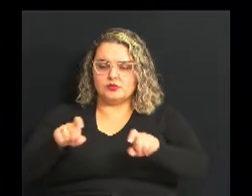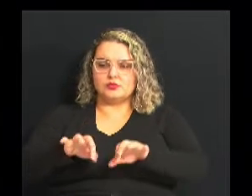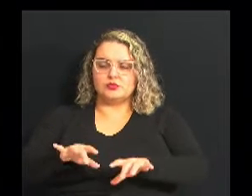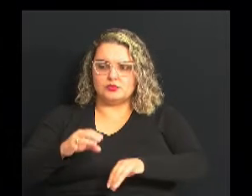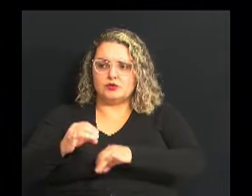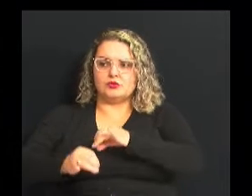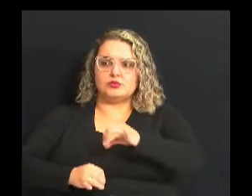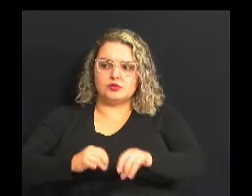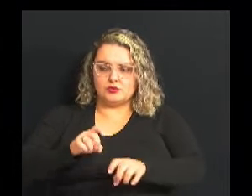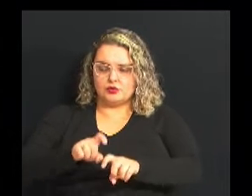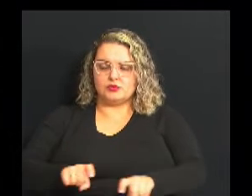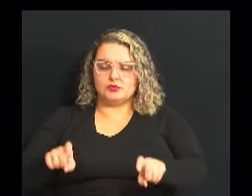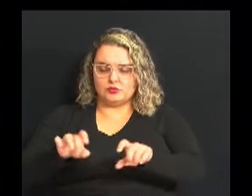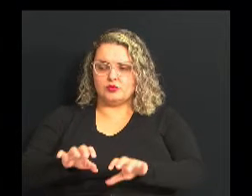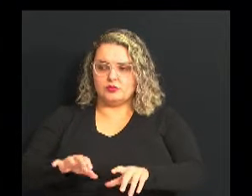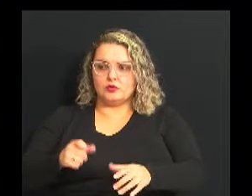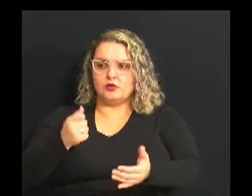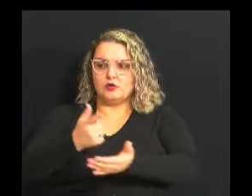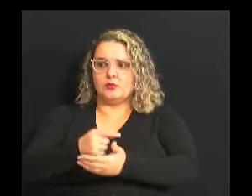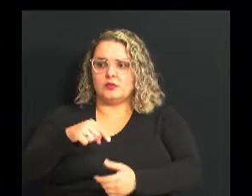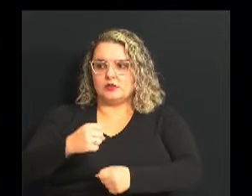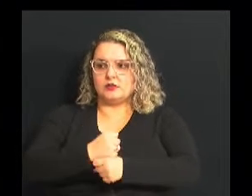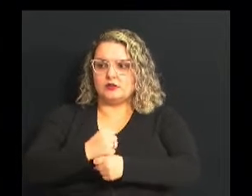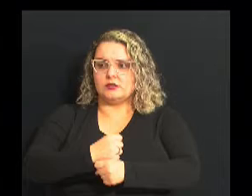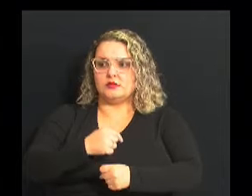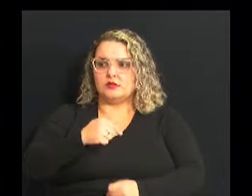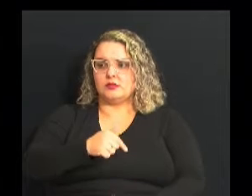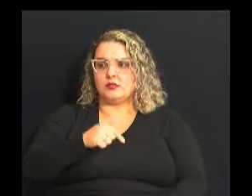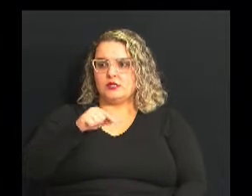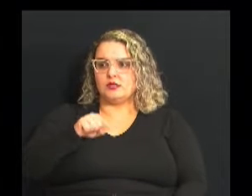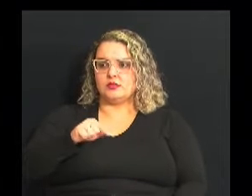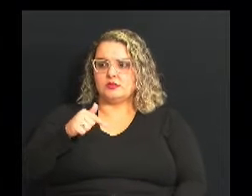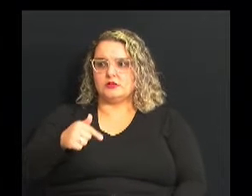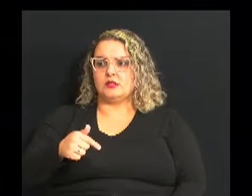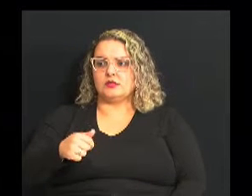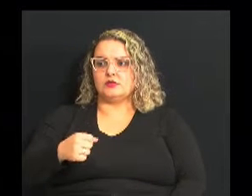comprou esse ano. Foram adquiridos headsets, né, e webcam